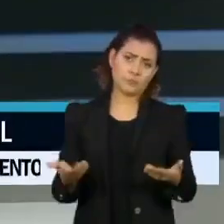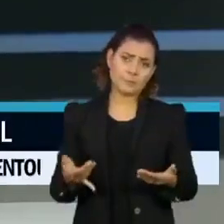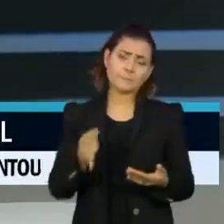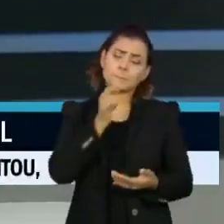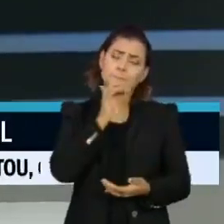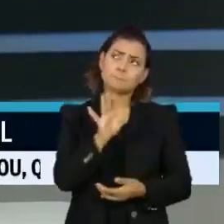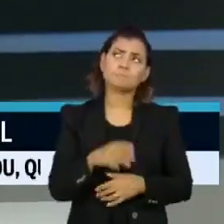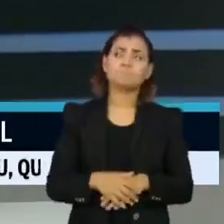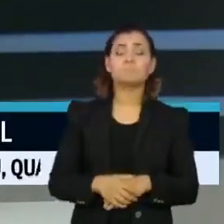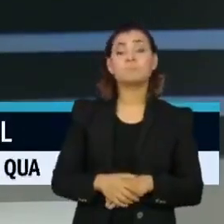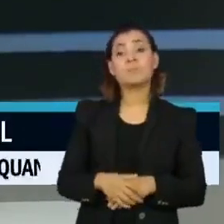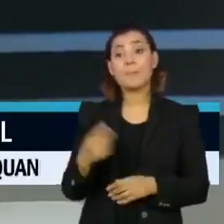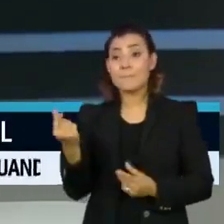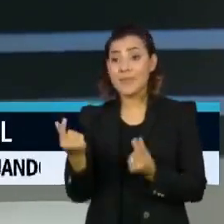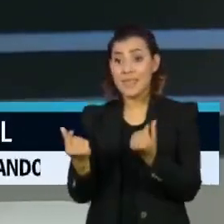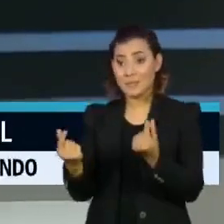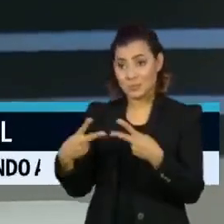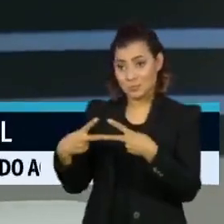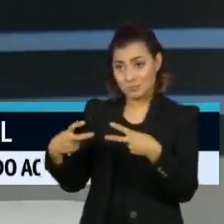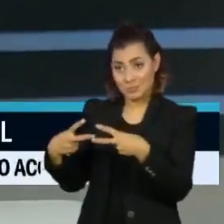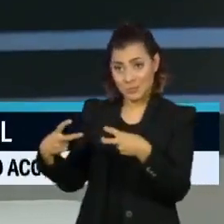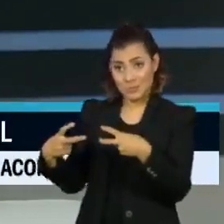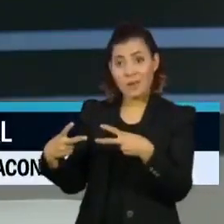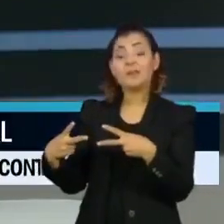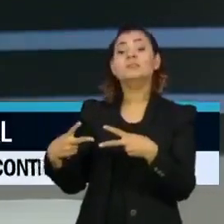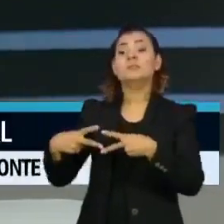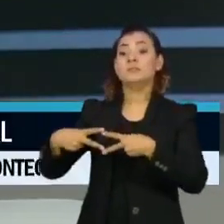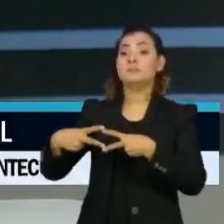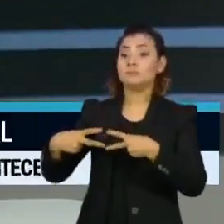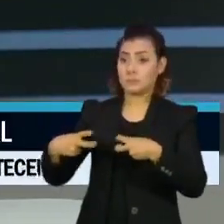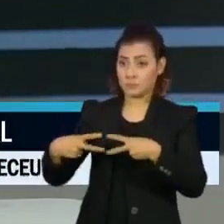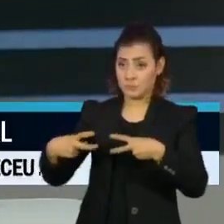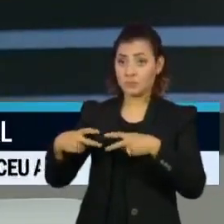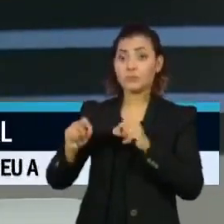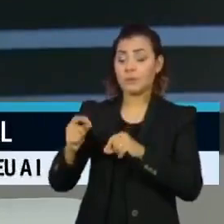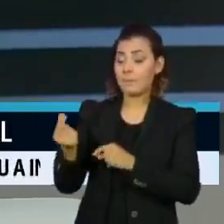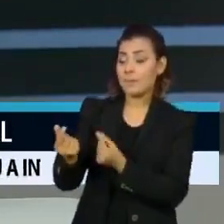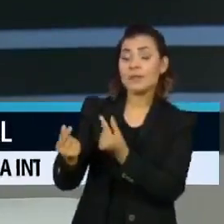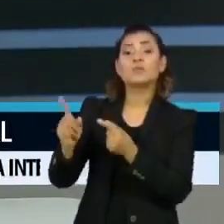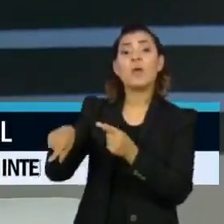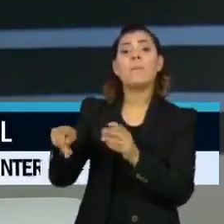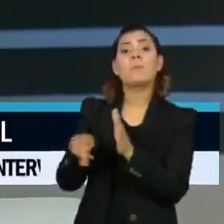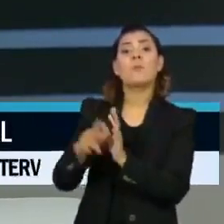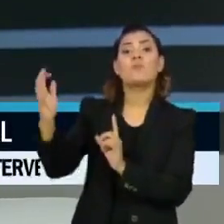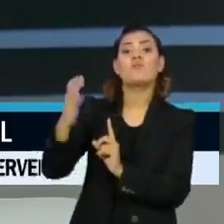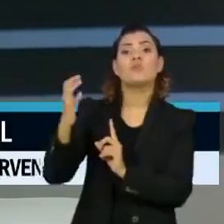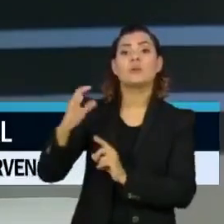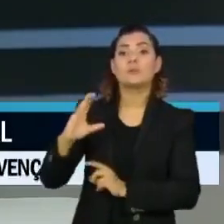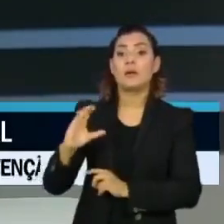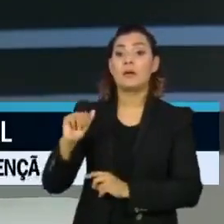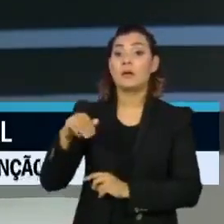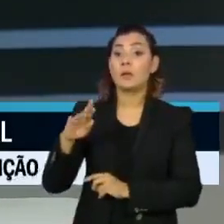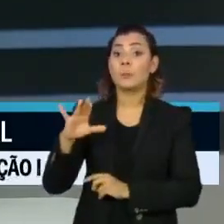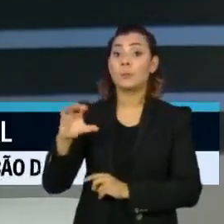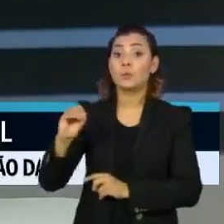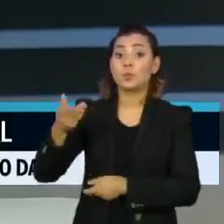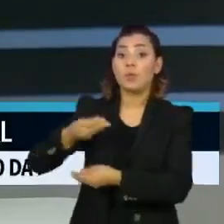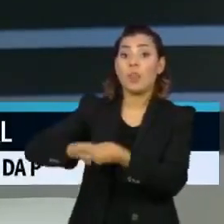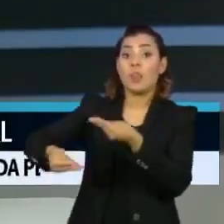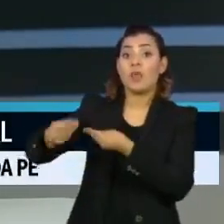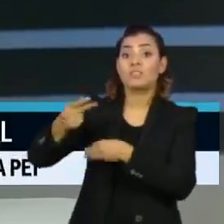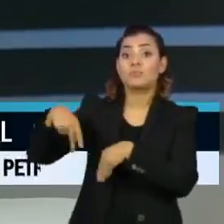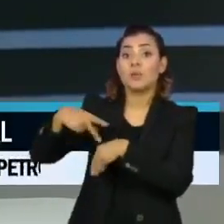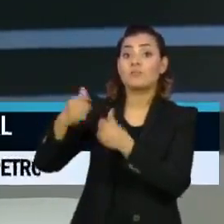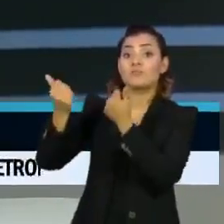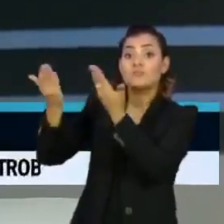Eu acho que a questão dos preços da Petrobras estão muito mais vinculados à questão do câmbio. Tem uma questão cambial no